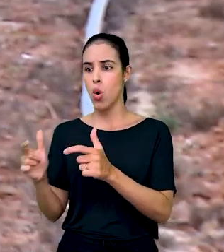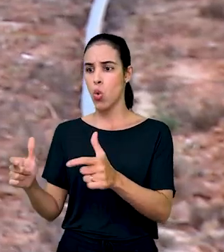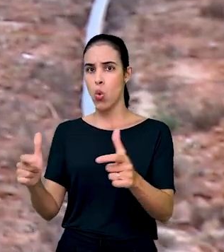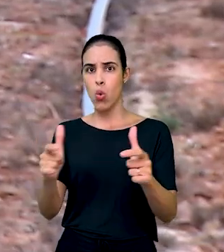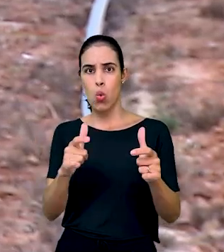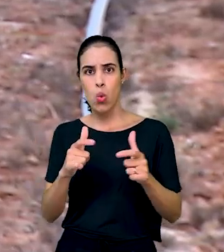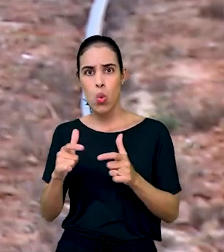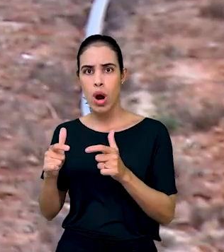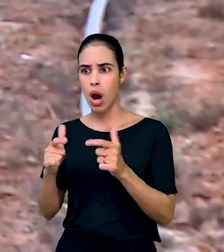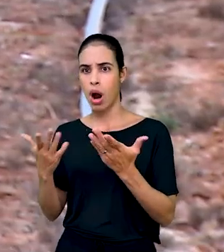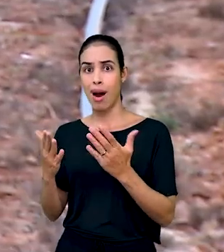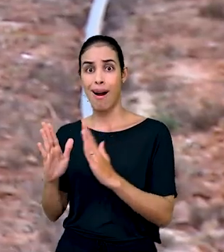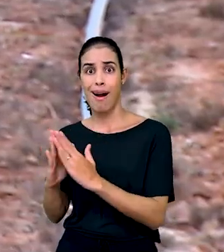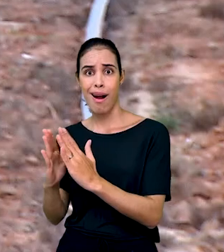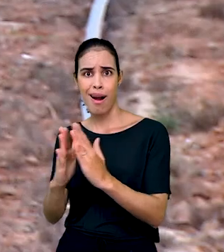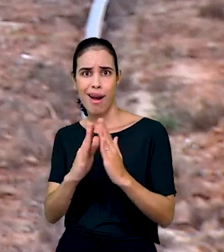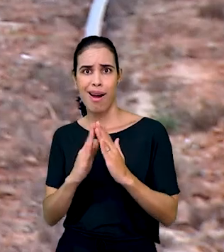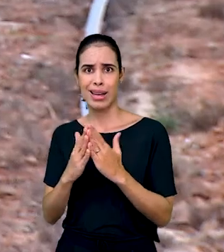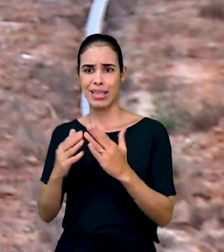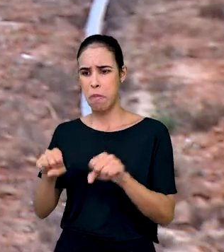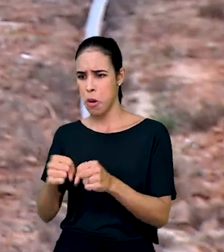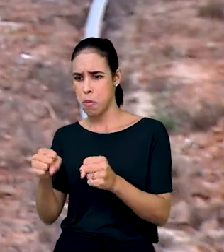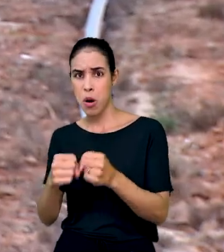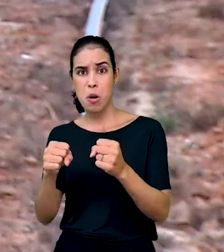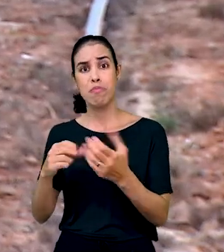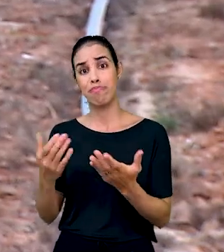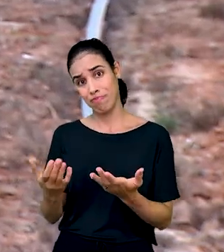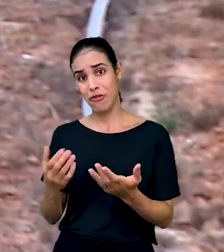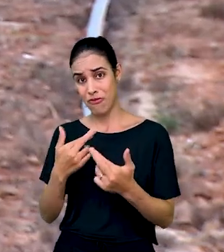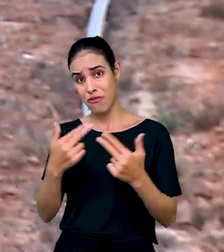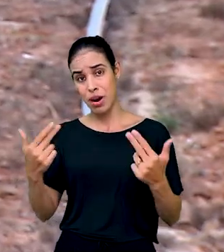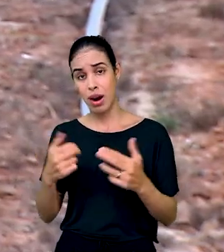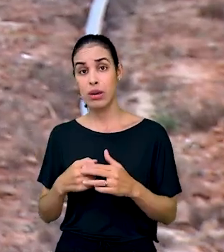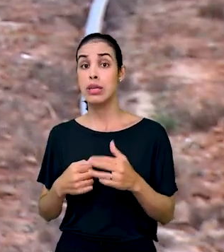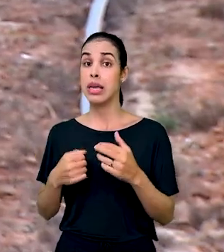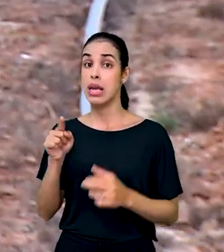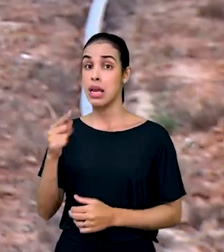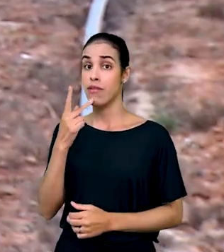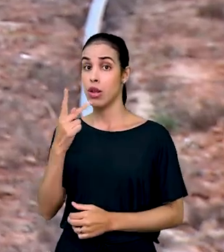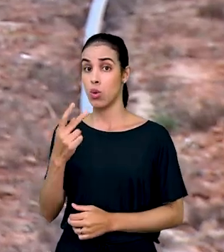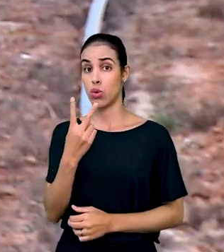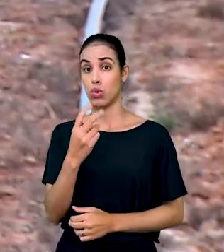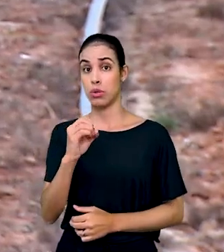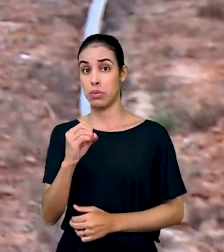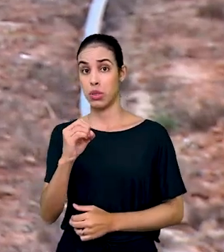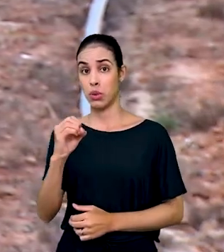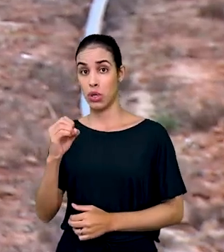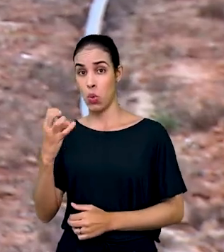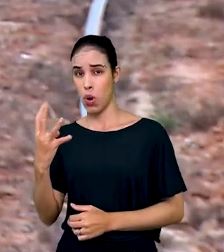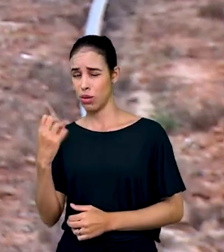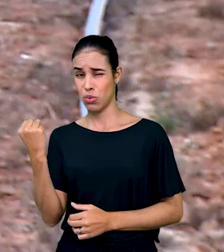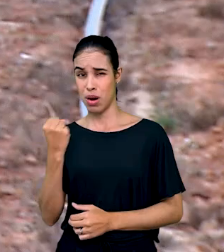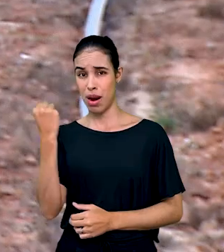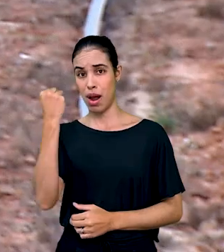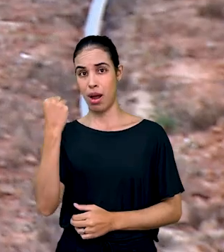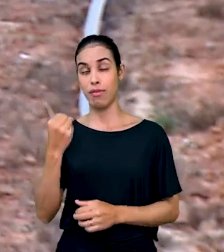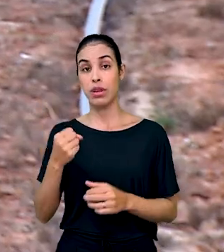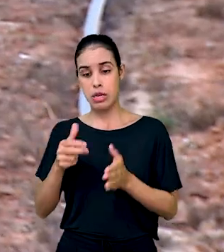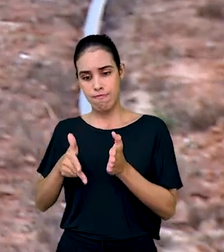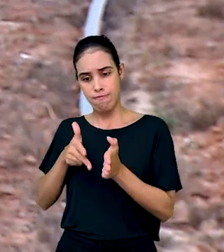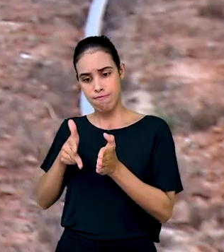e isso era motivo de vários acidentes. A pior situação, de acordo com ele, ocorreu em 2004,